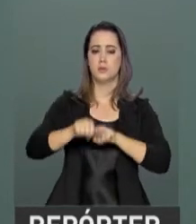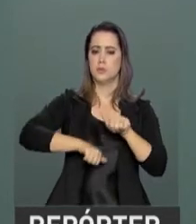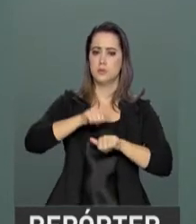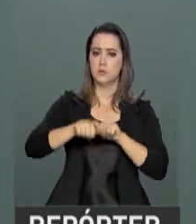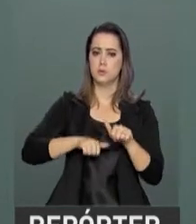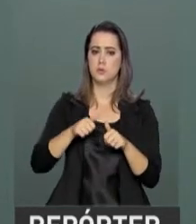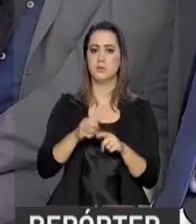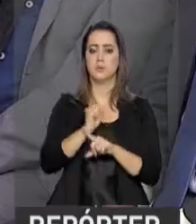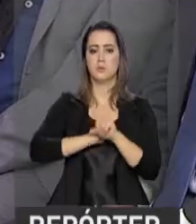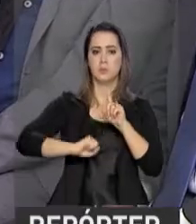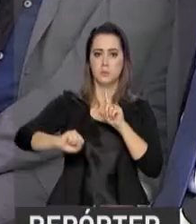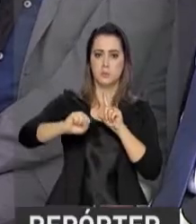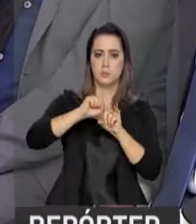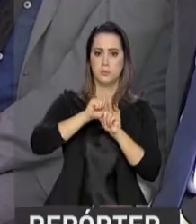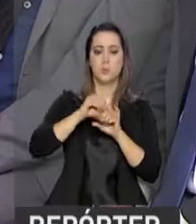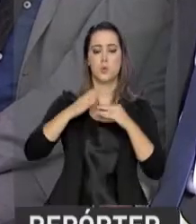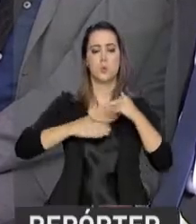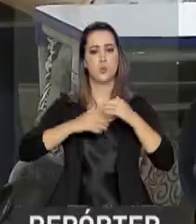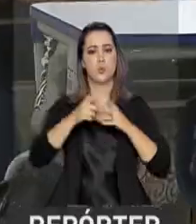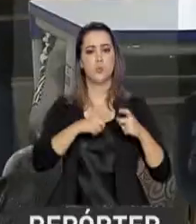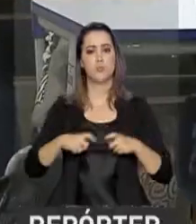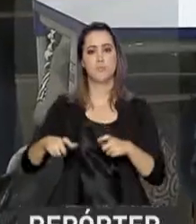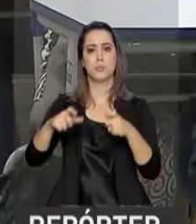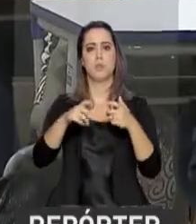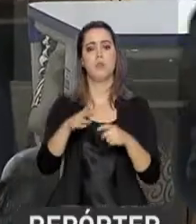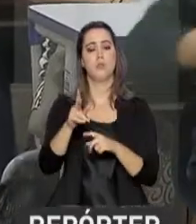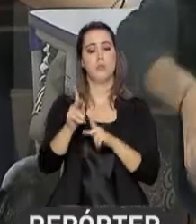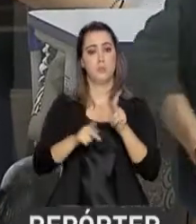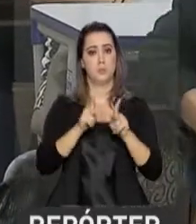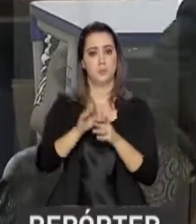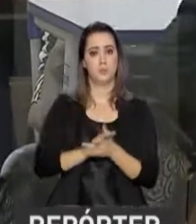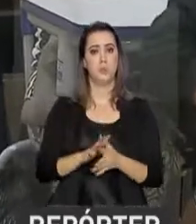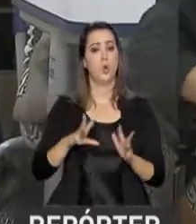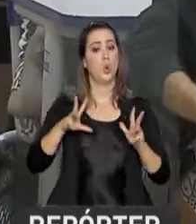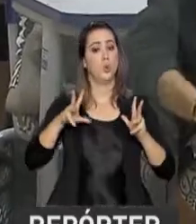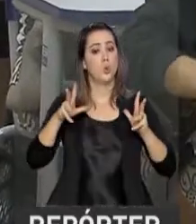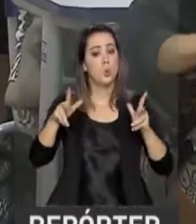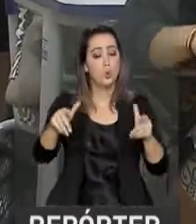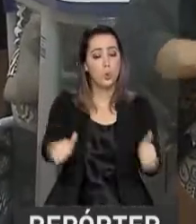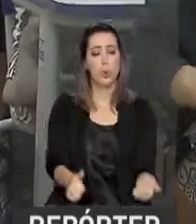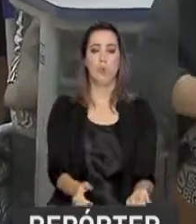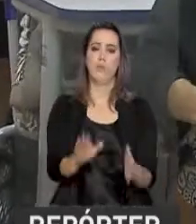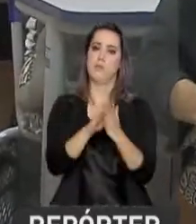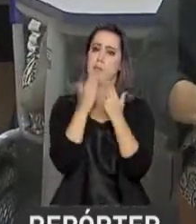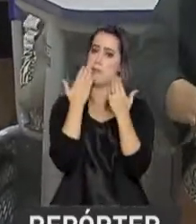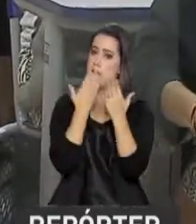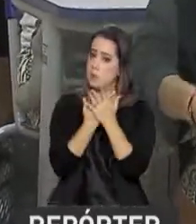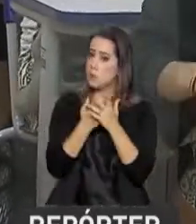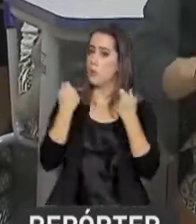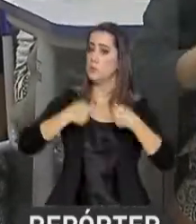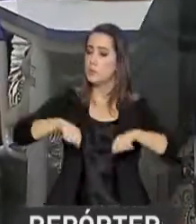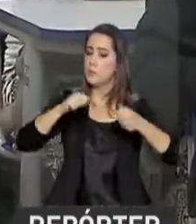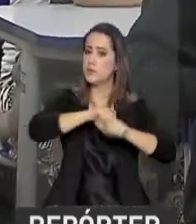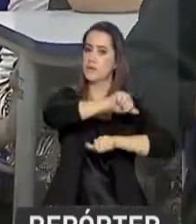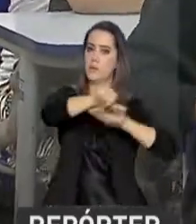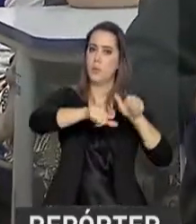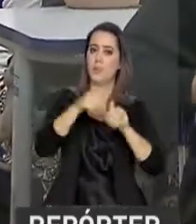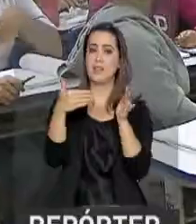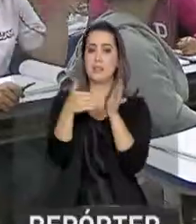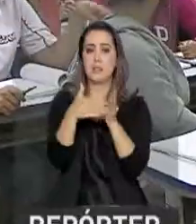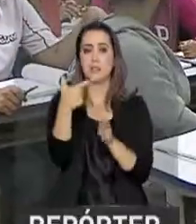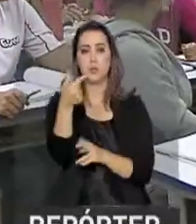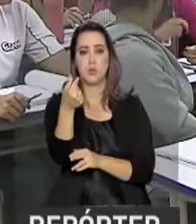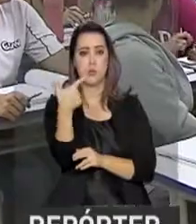transformação social de qualquer povo. Todas as escolas devem adaptar e rever os currículos até